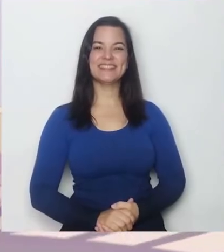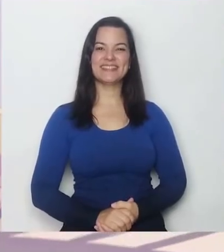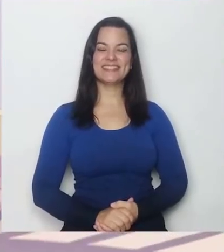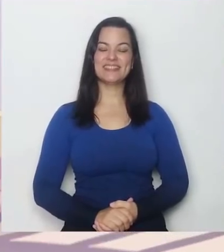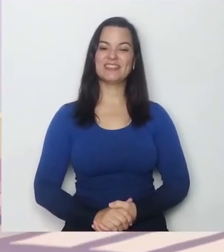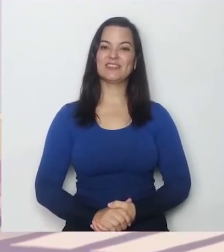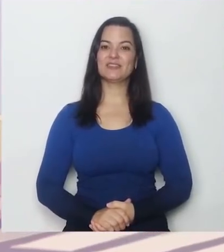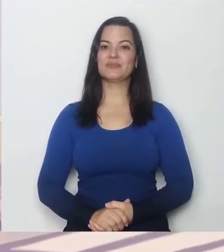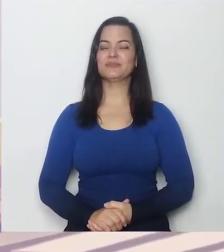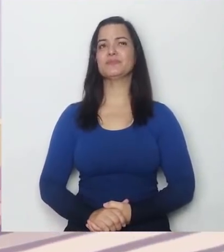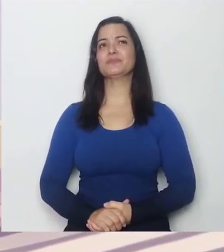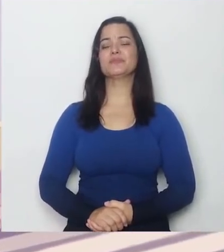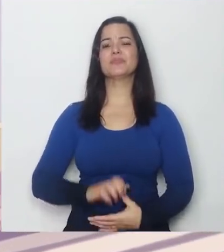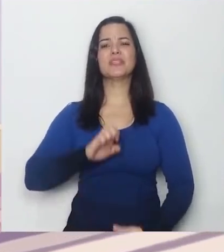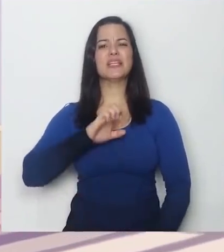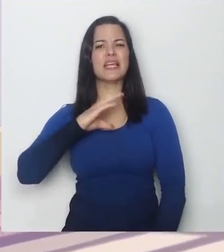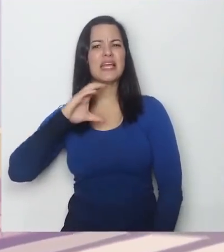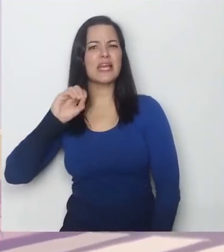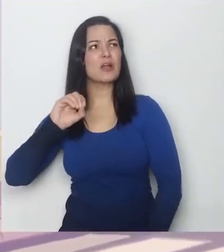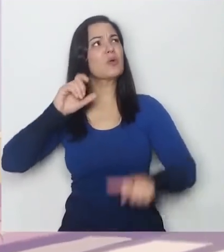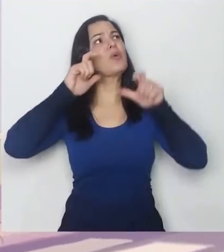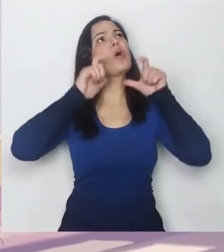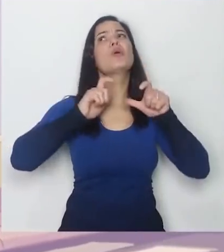Onde está o eco?